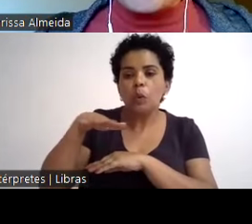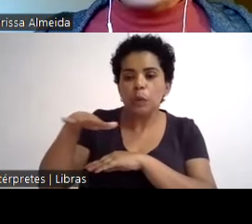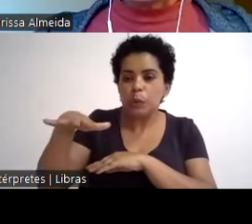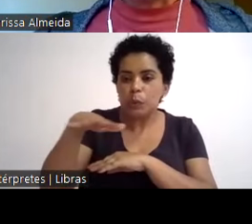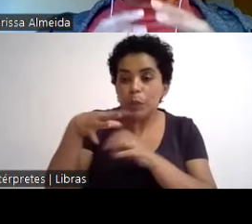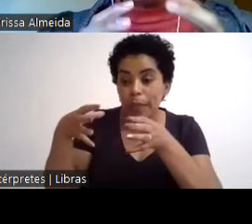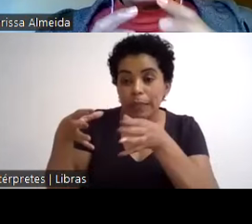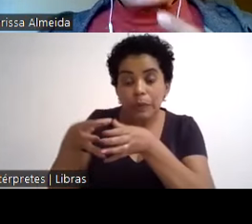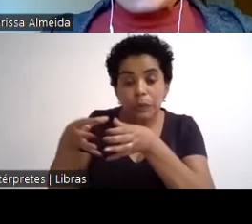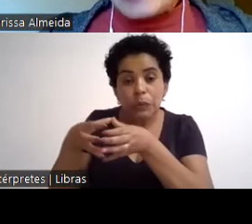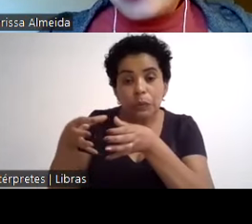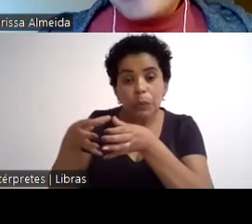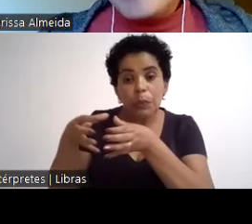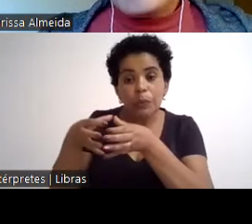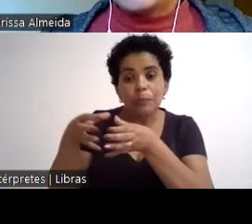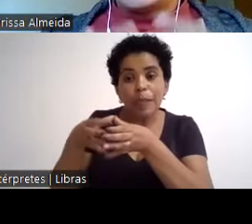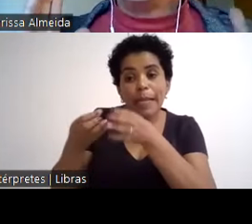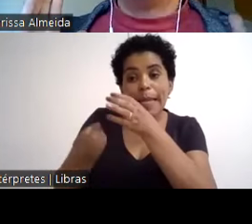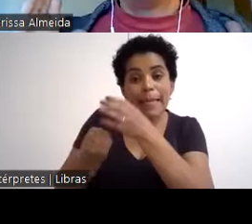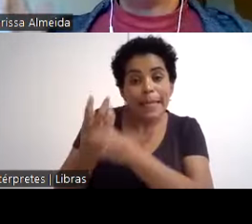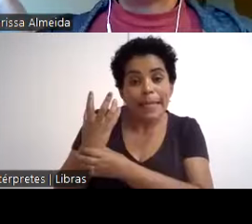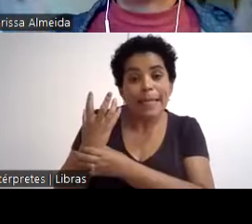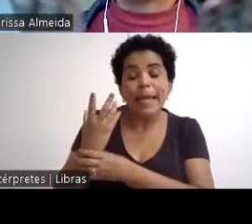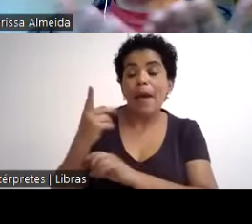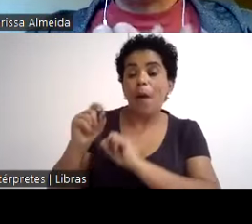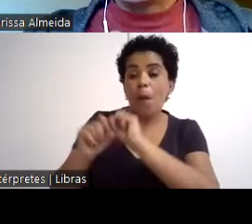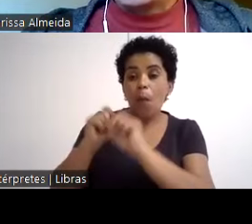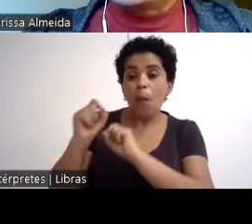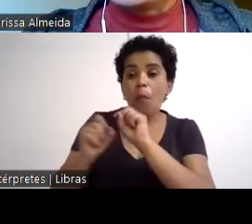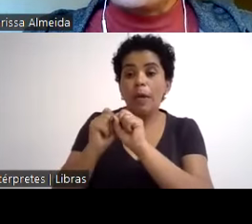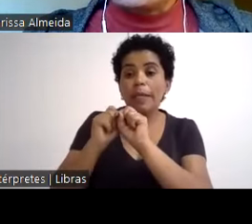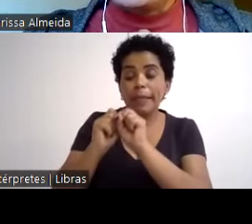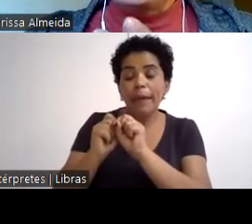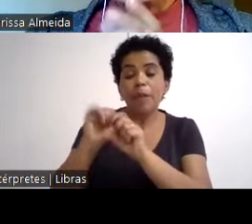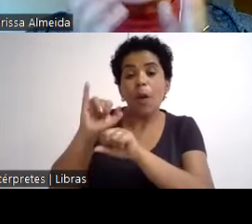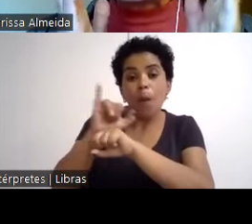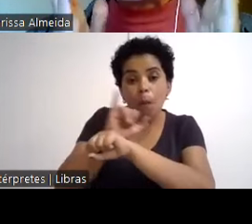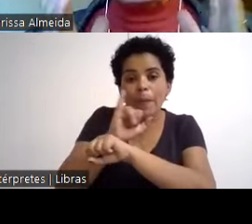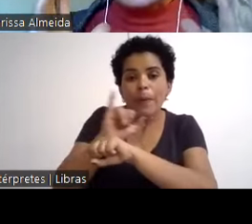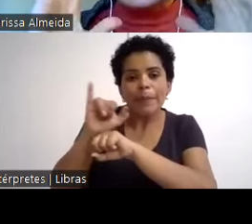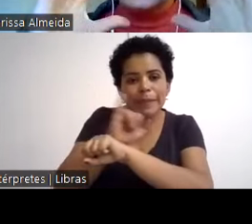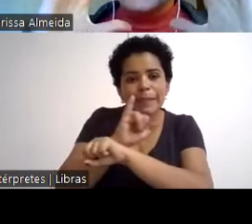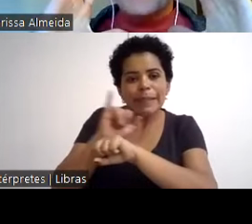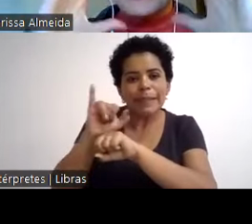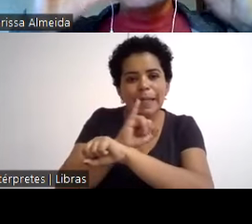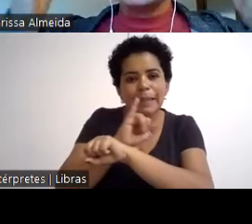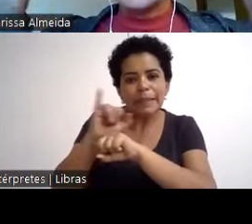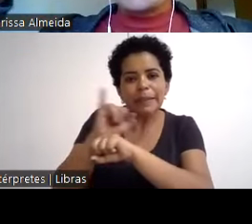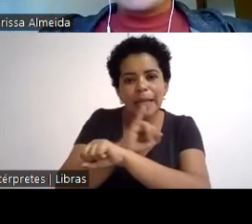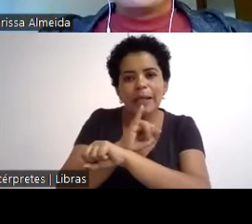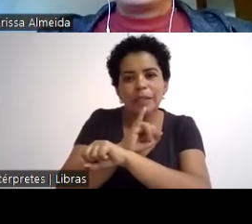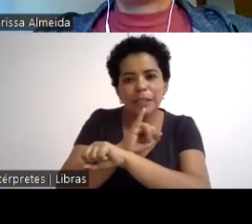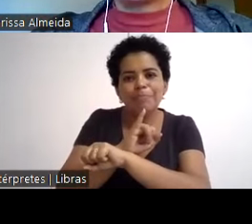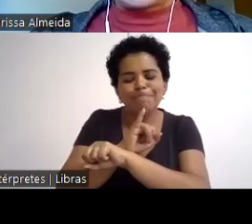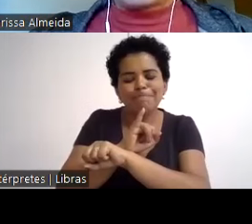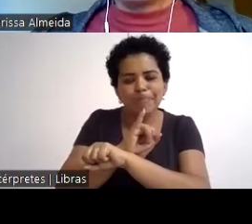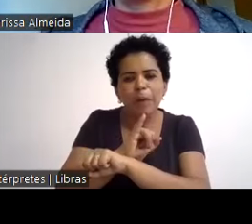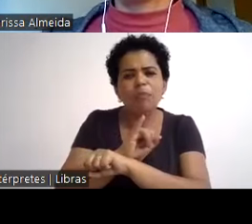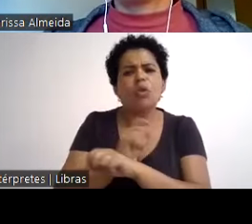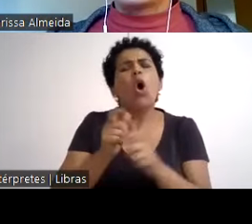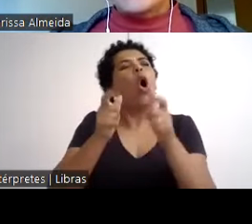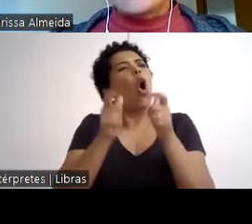grupo cria, né, uma visão estratégica comum, cria aonde queremos